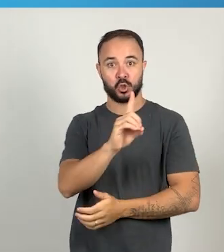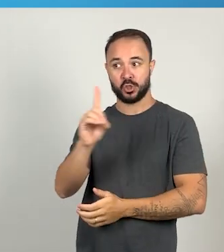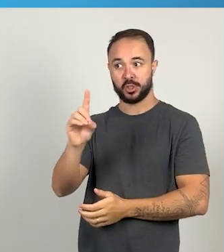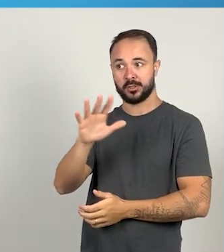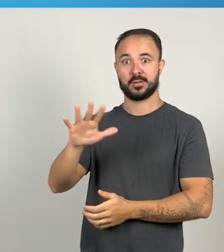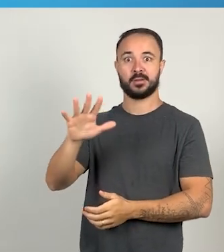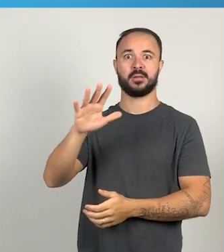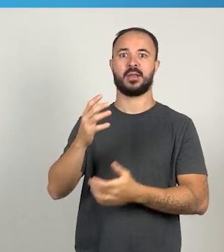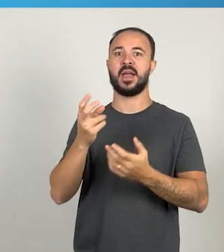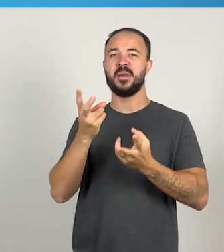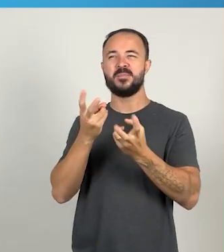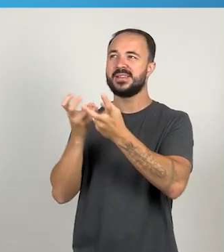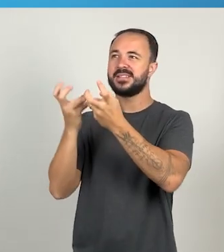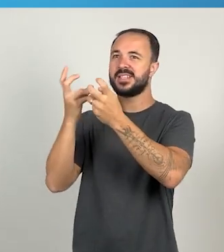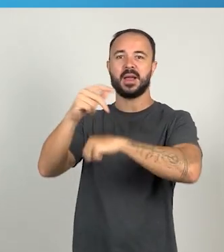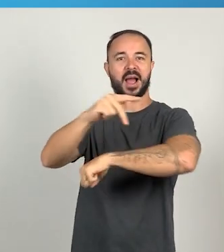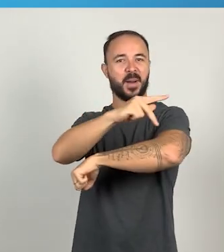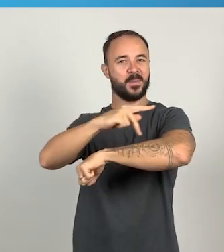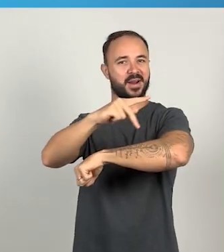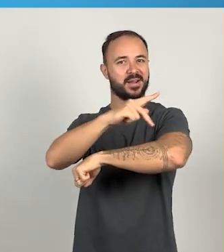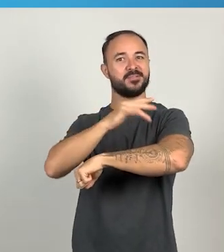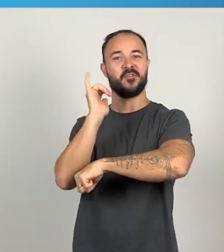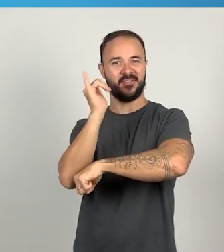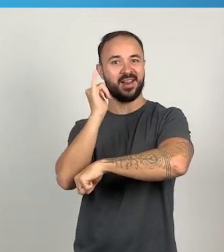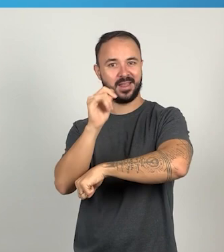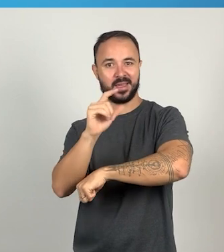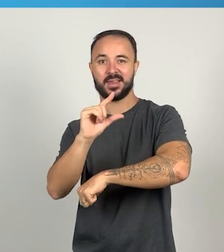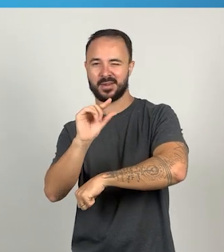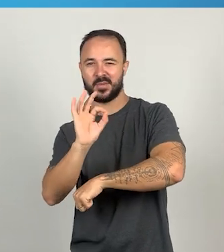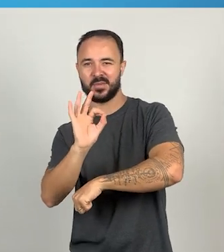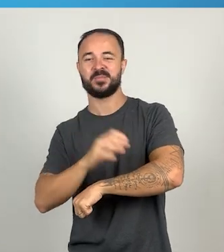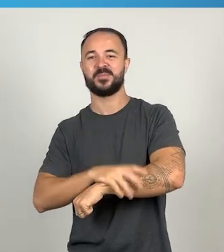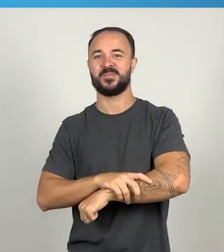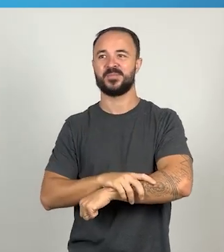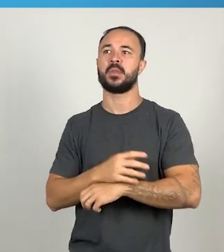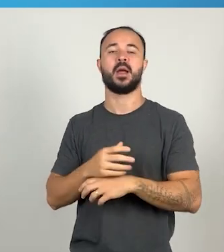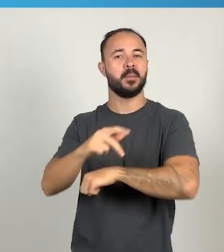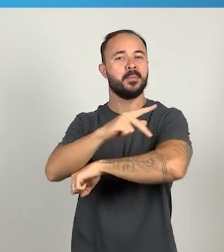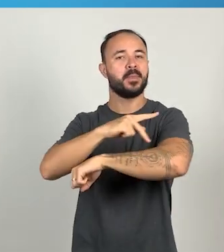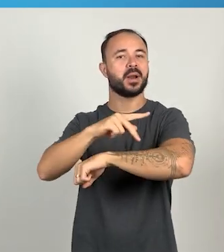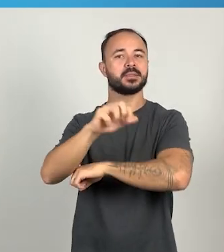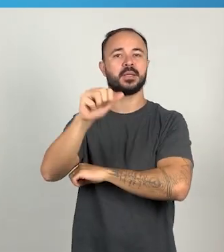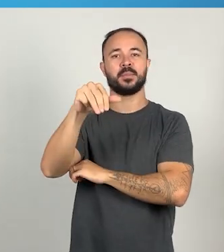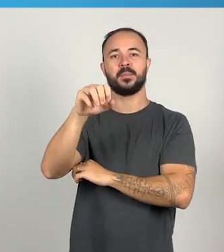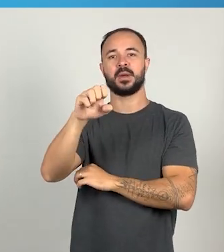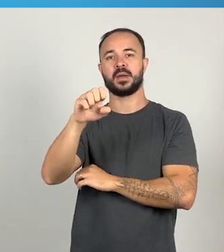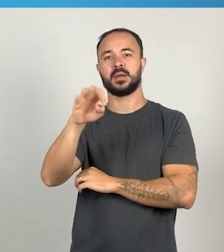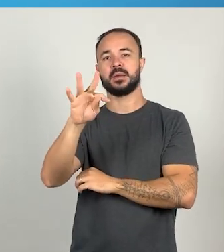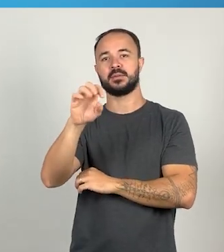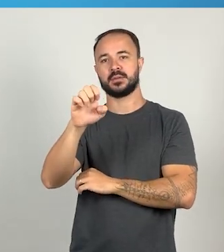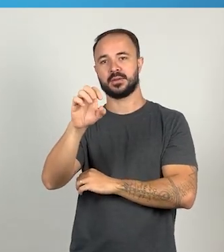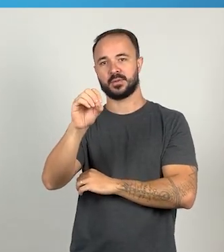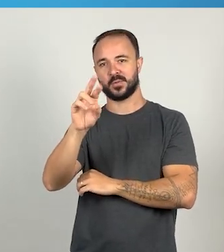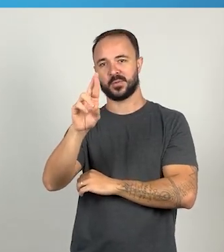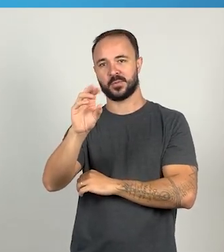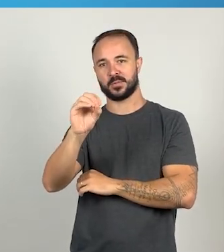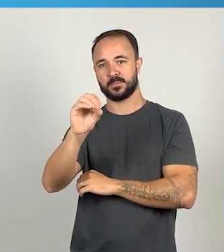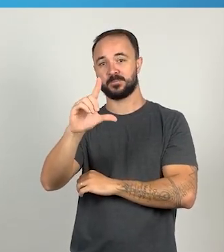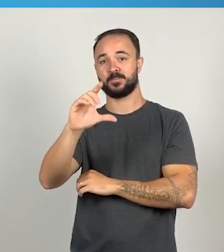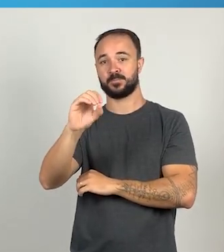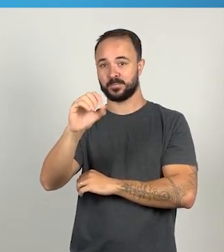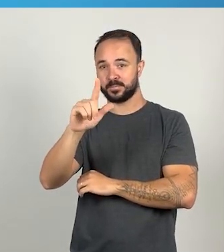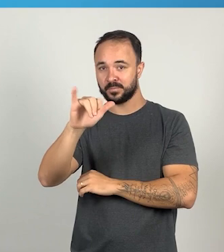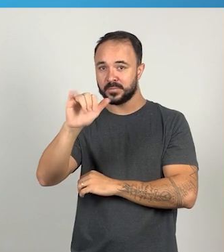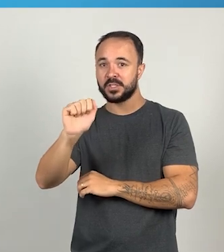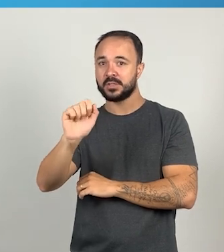olha a praça que eu falei para vocês agora há pouco. Praça da Meteorologia. Aqui é a 15 de novembro, como está hoje, tá?